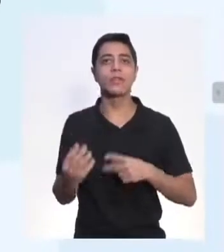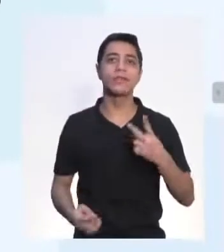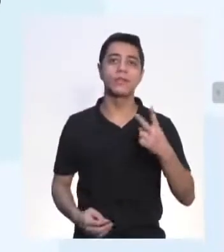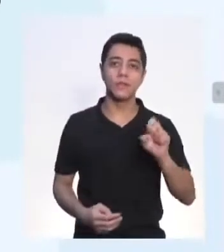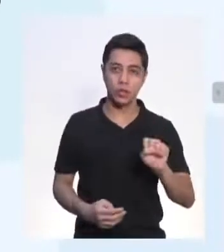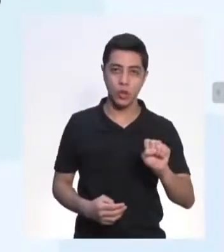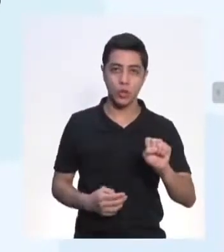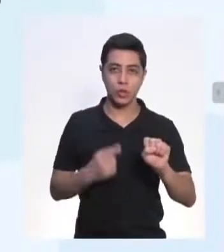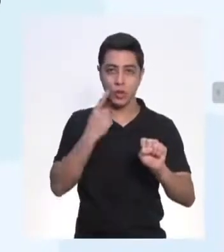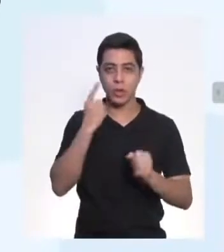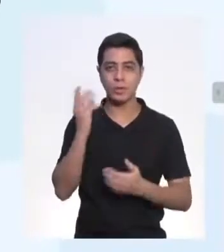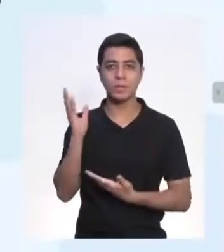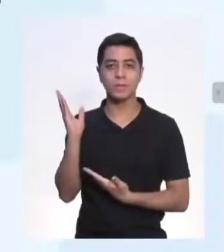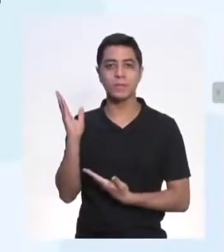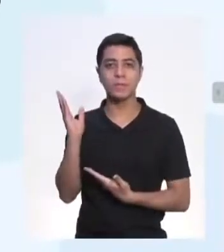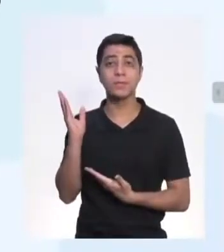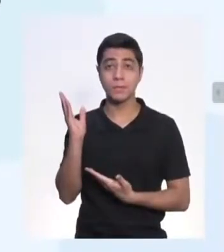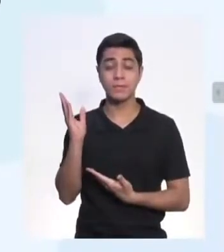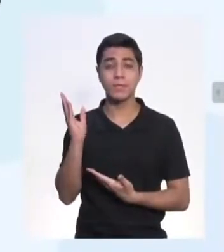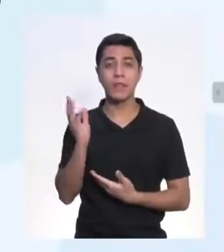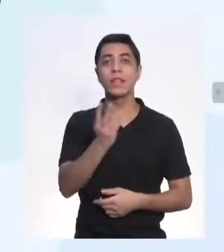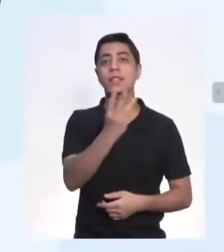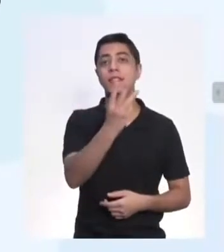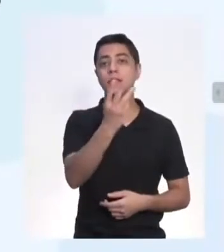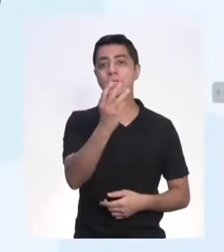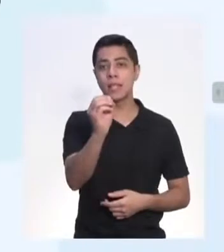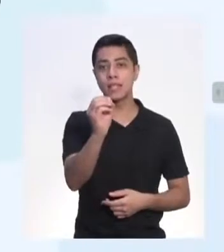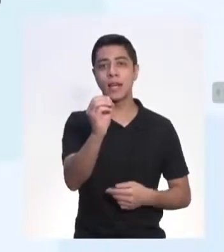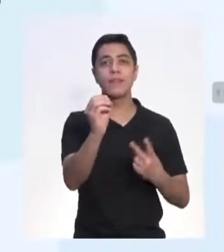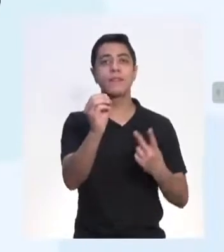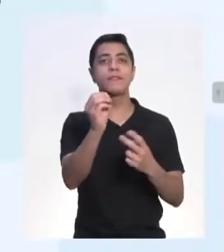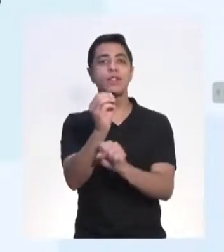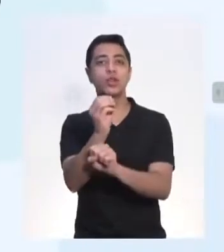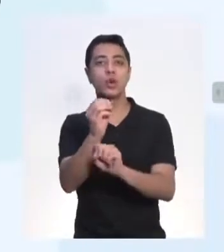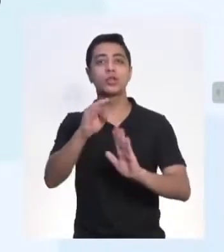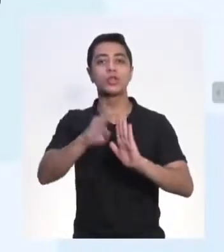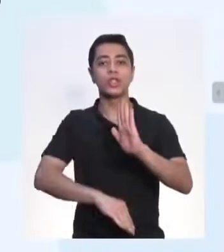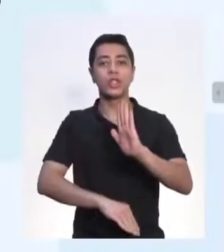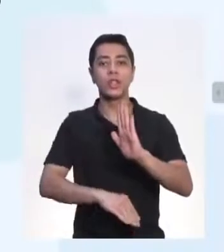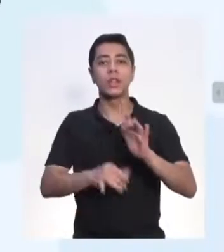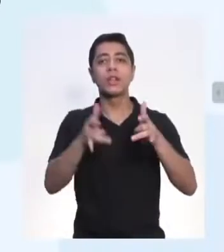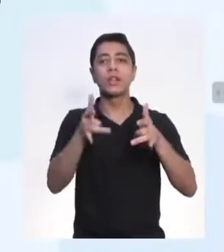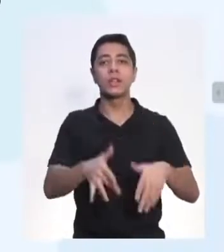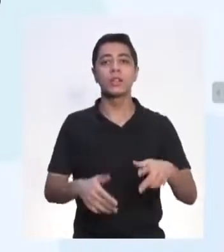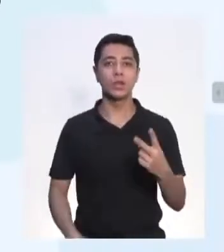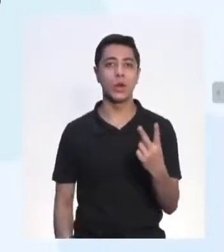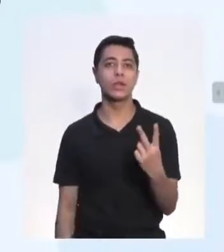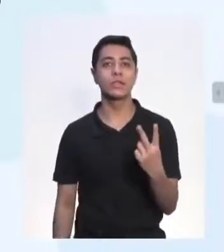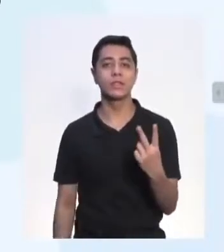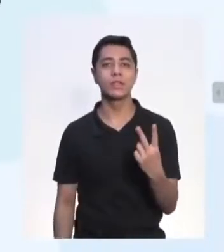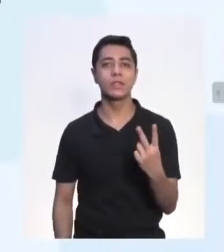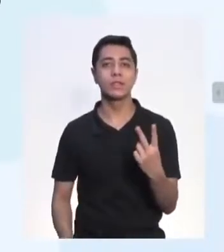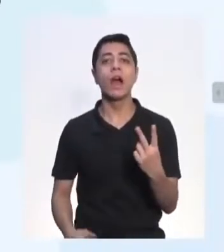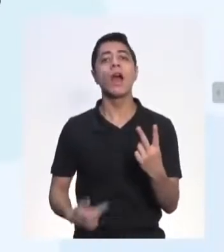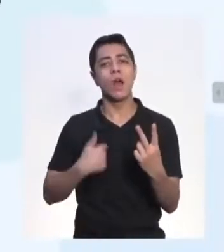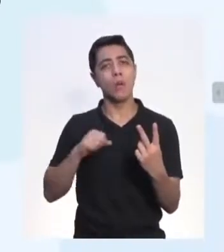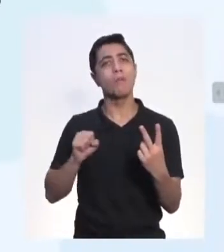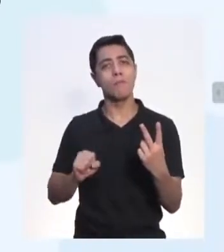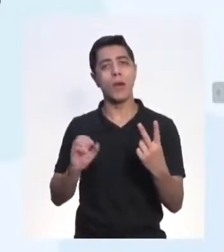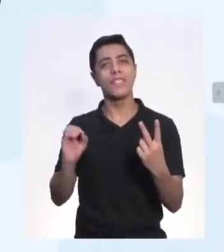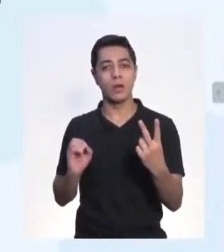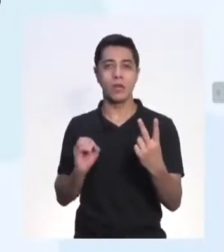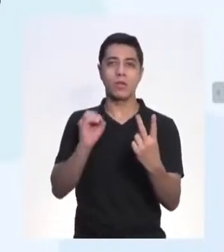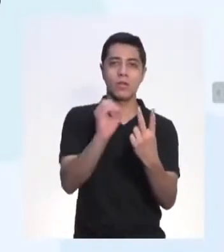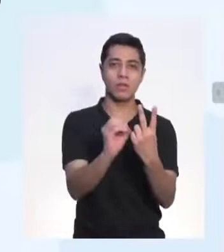cada linha. Então, vou acrescentar um 0. 20. Na tabuada do 4, eu sei que 5